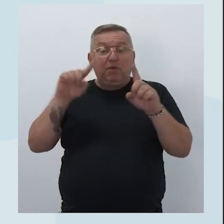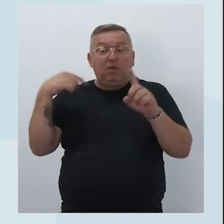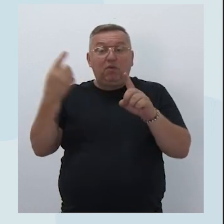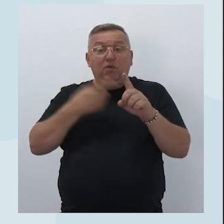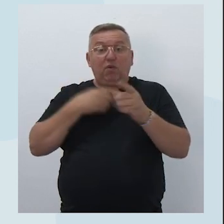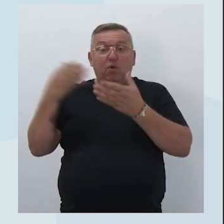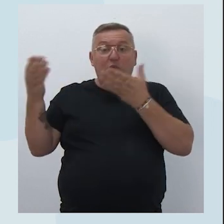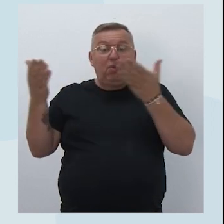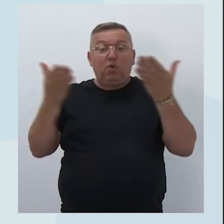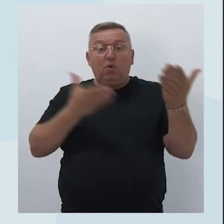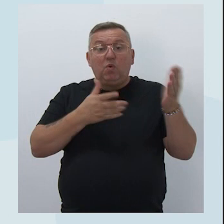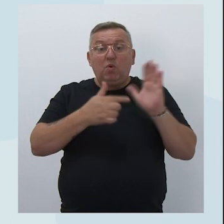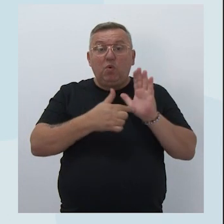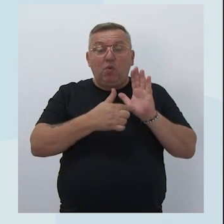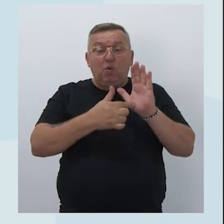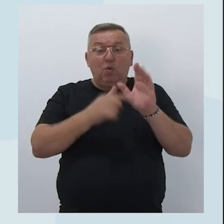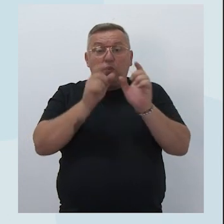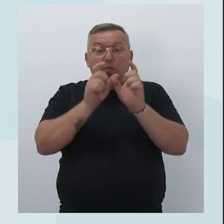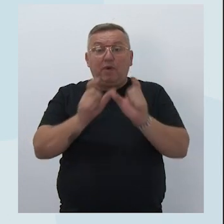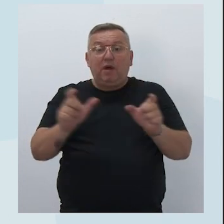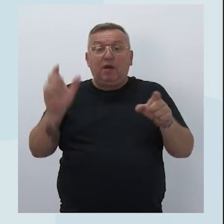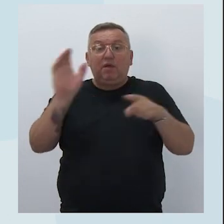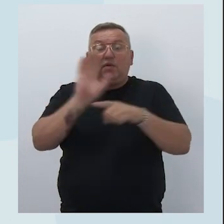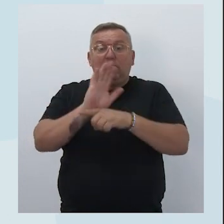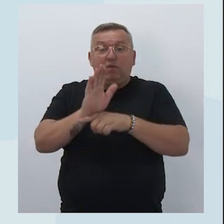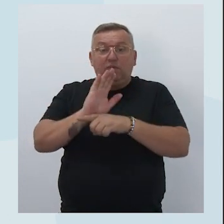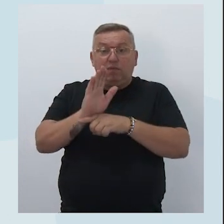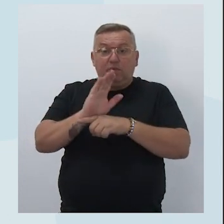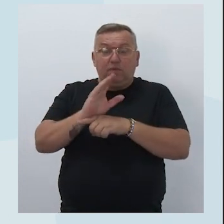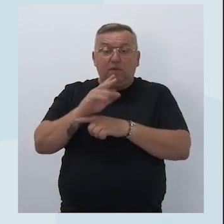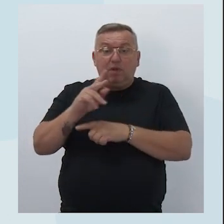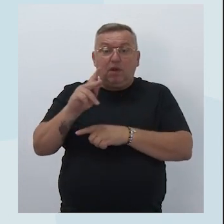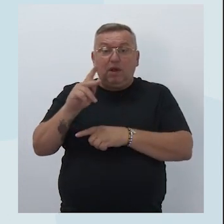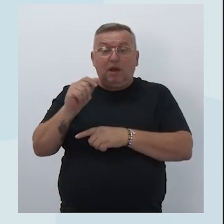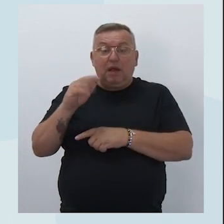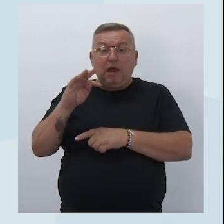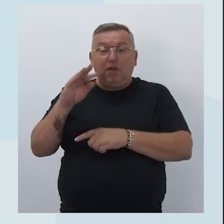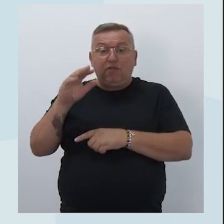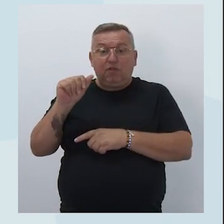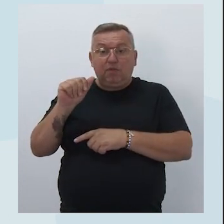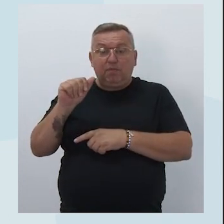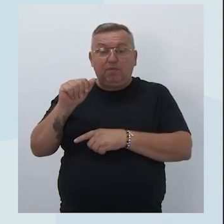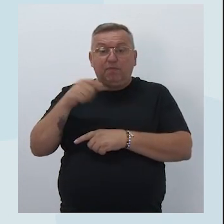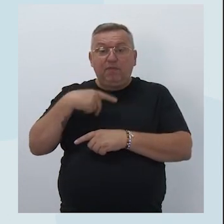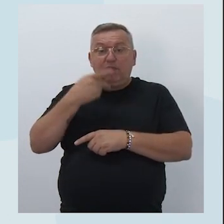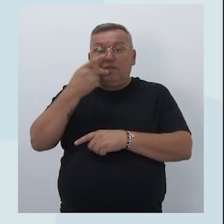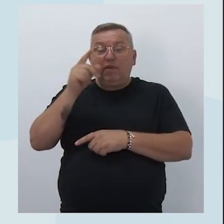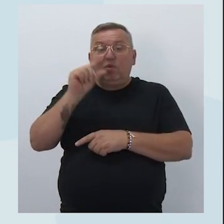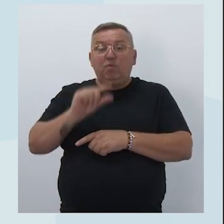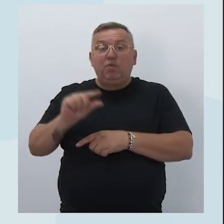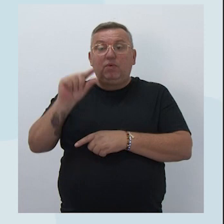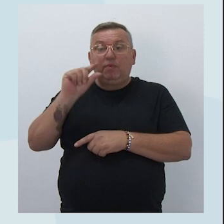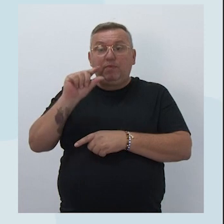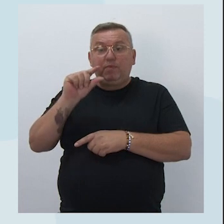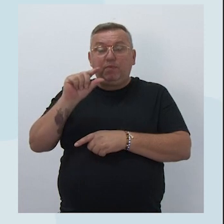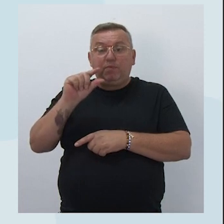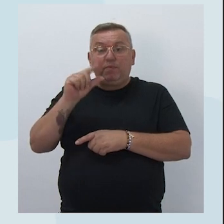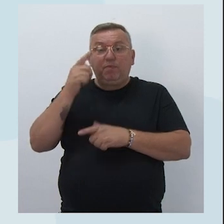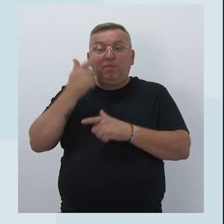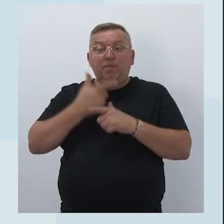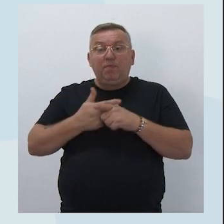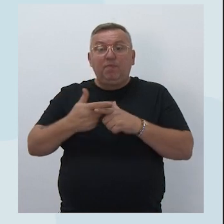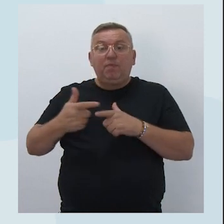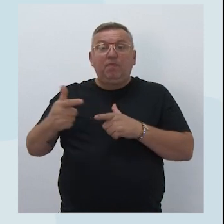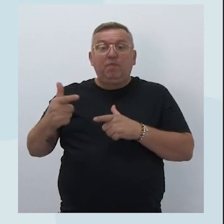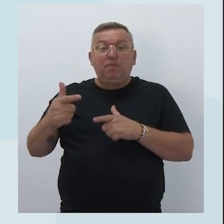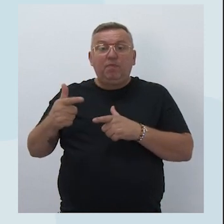aqui parte de um vídeo curto da Kátia Stokes-Molly, que fala um pouquinho